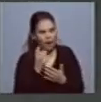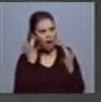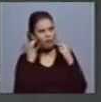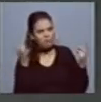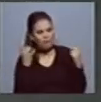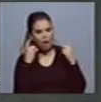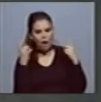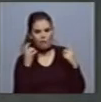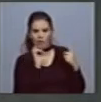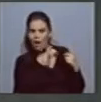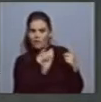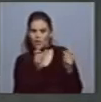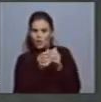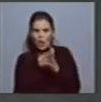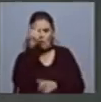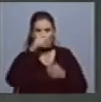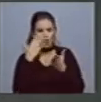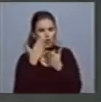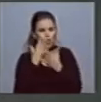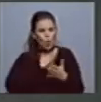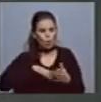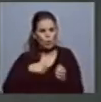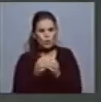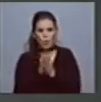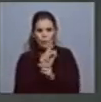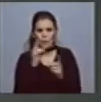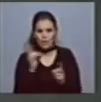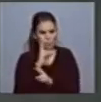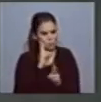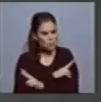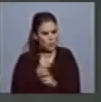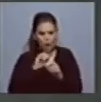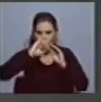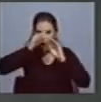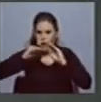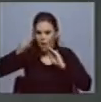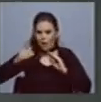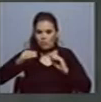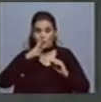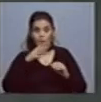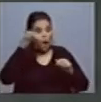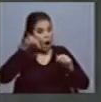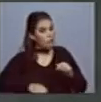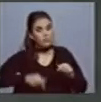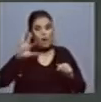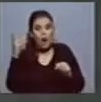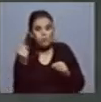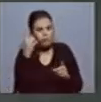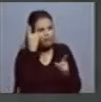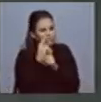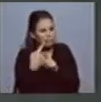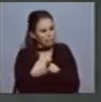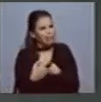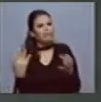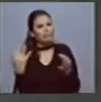todos os astrónomos de todo o mundo. Porquê? Porque os detectores de ondas gravitacionais disseram logo: isto vai acontecer qualquer coisa muito interessante